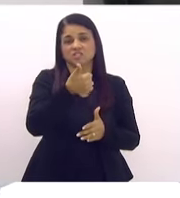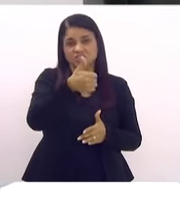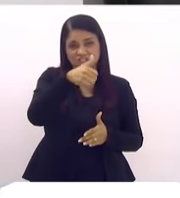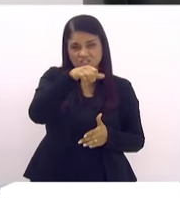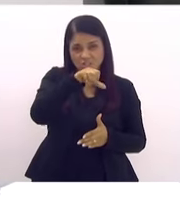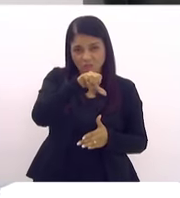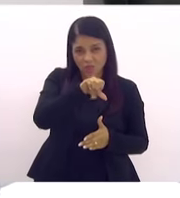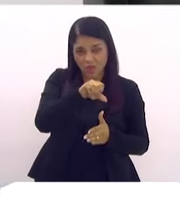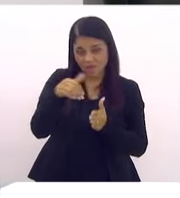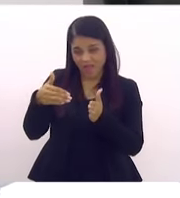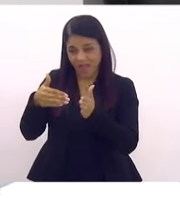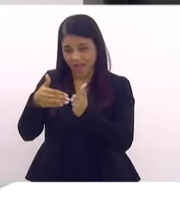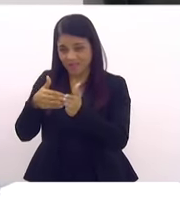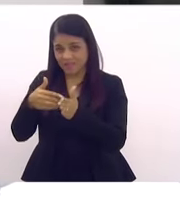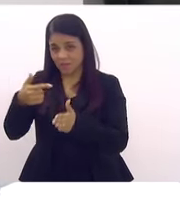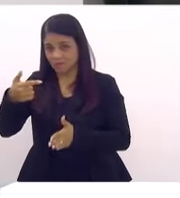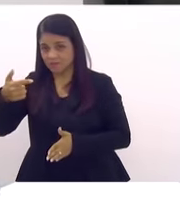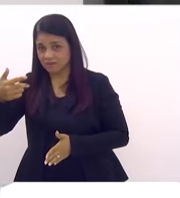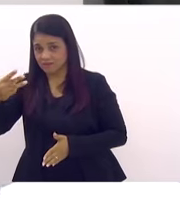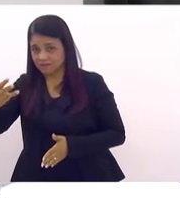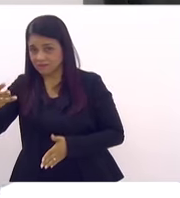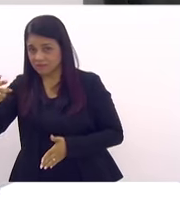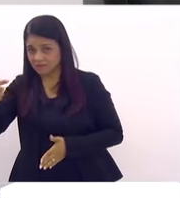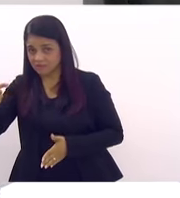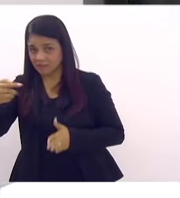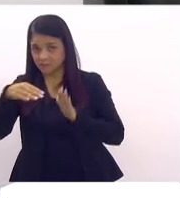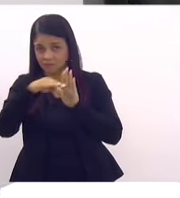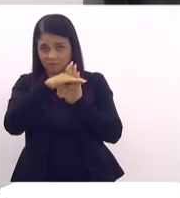19 ao 37 da pauta.